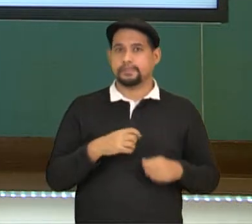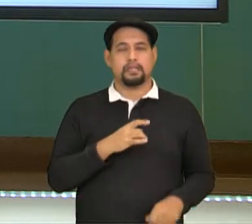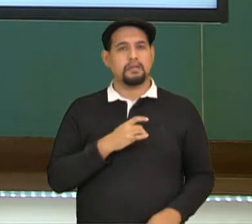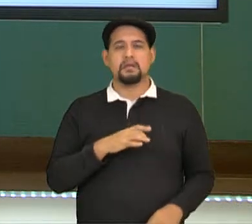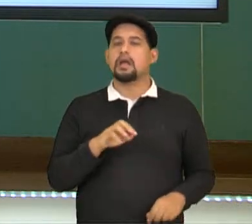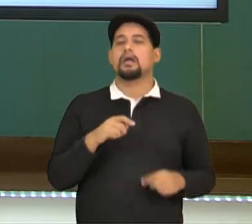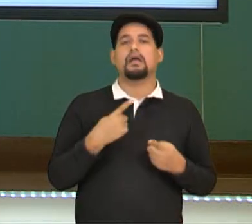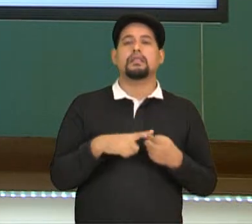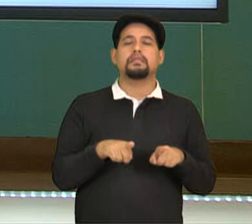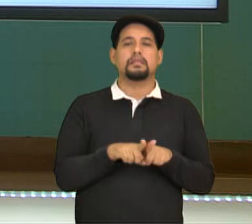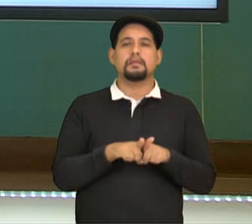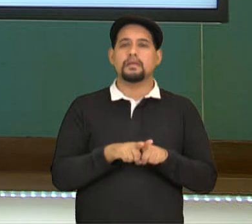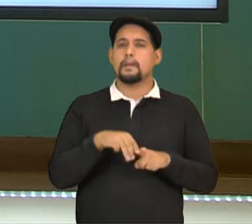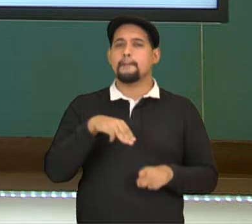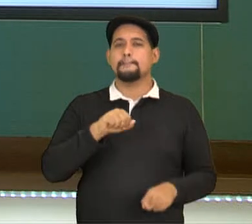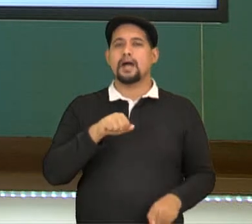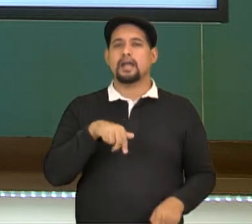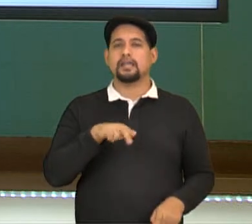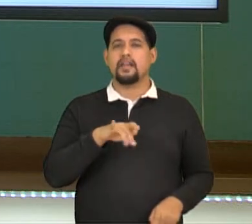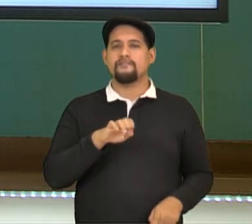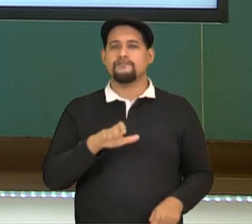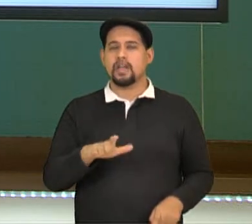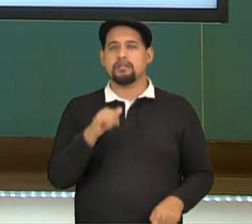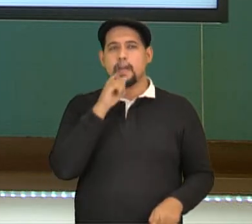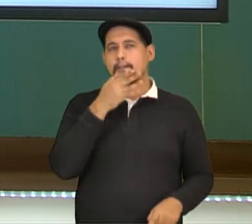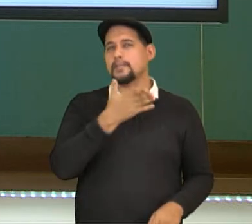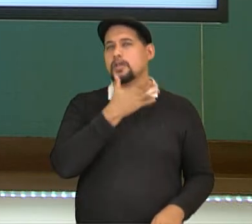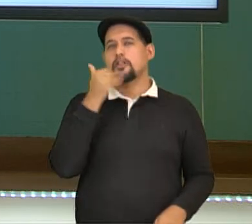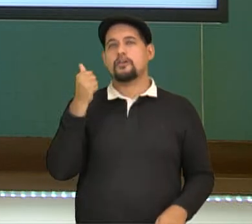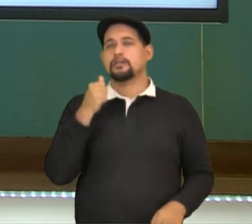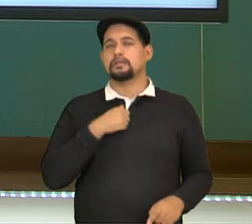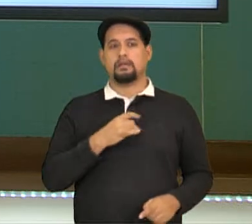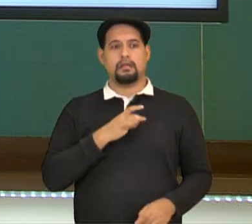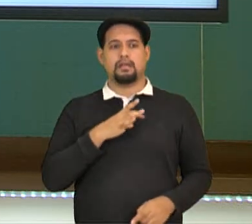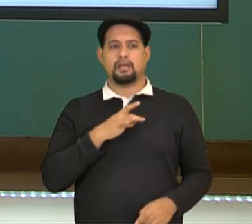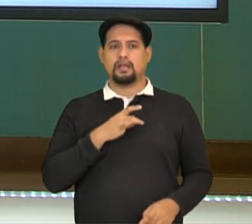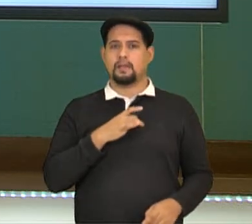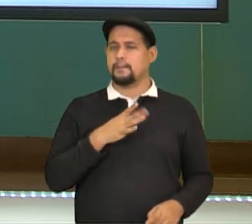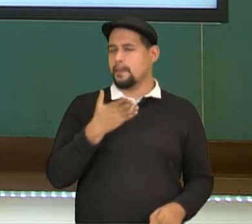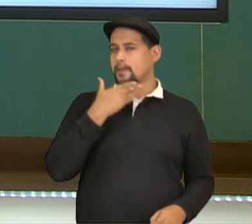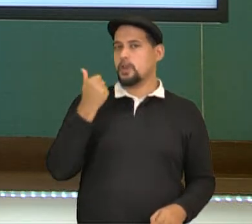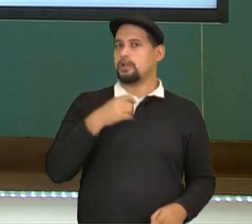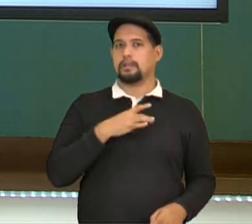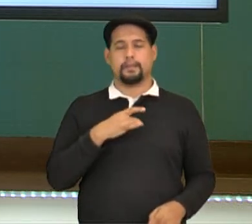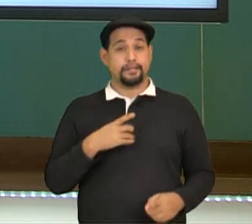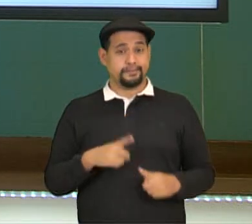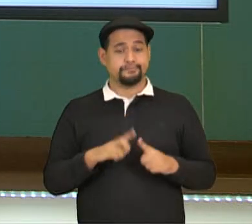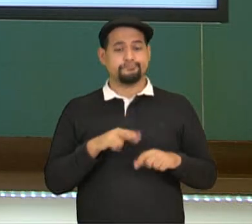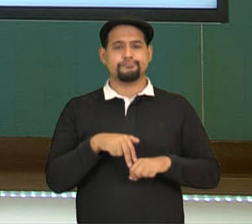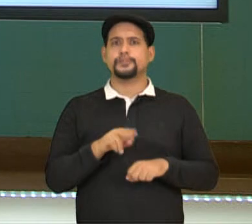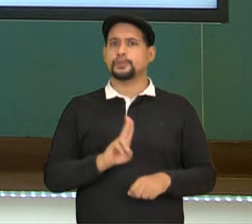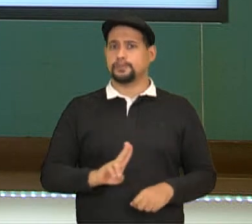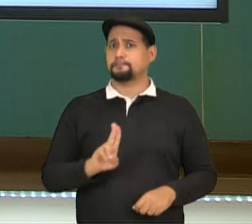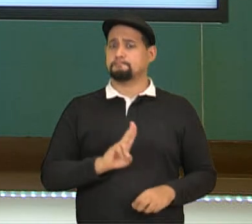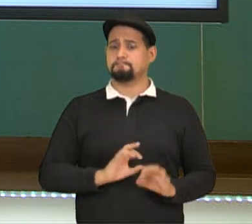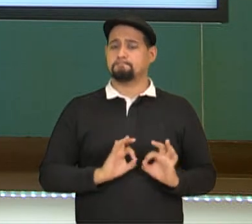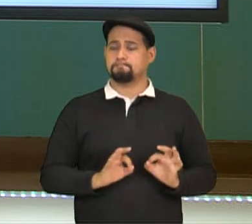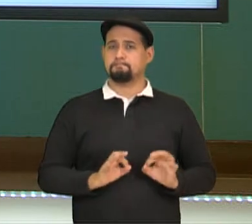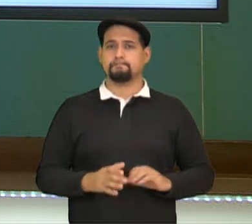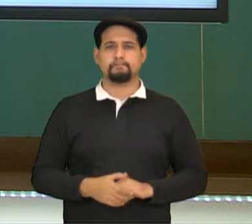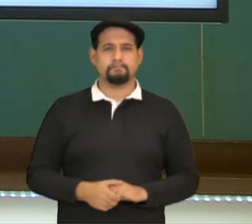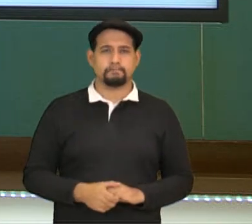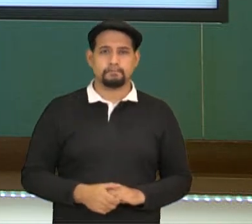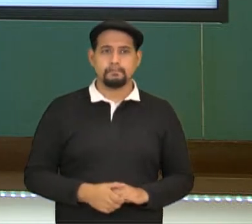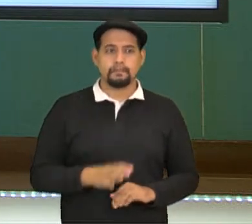né? Melhor ser amado, ser temido do que amado, né? Então, ele vai usar isso,